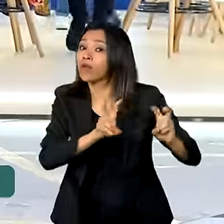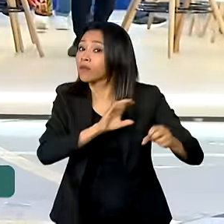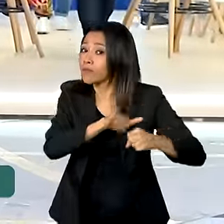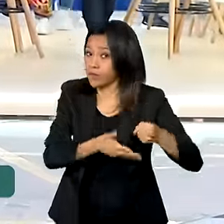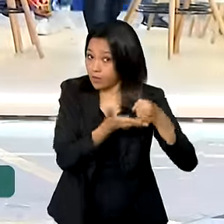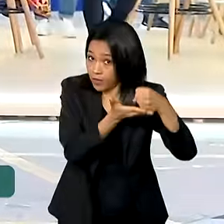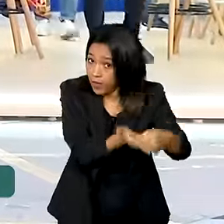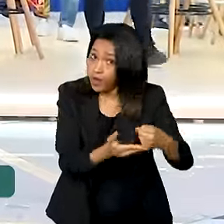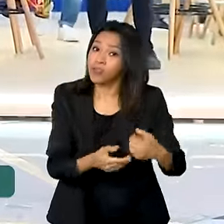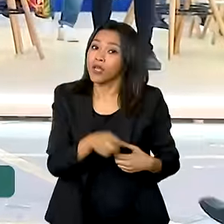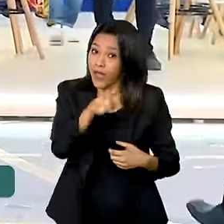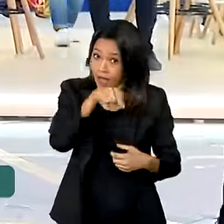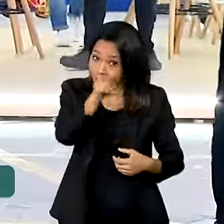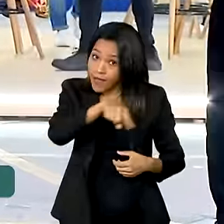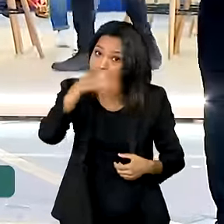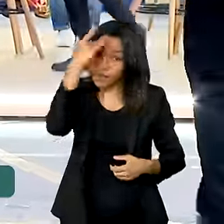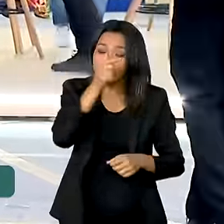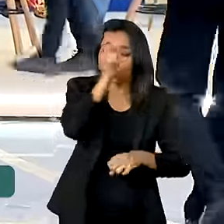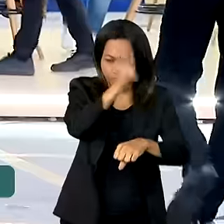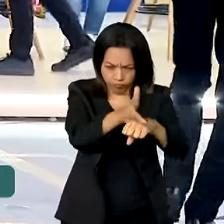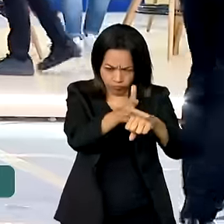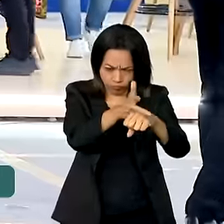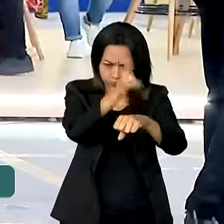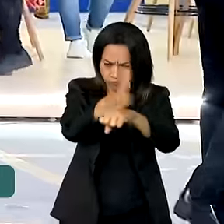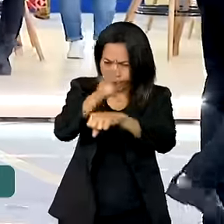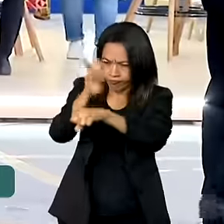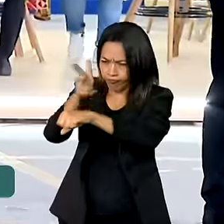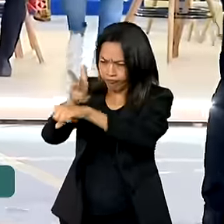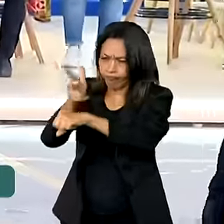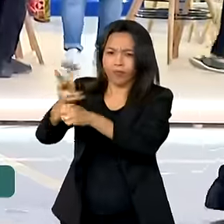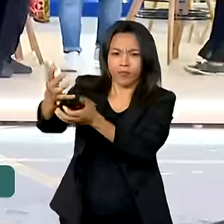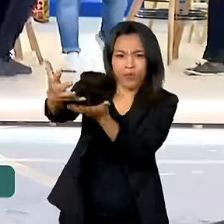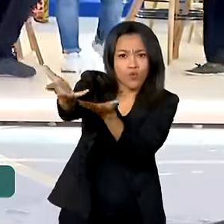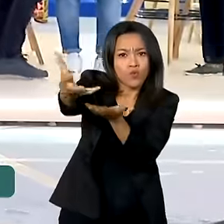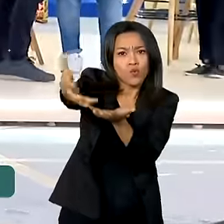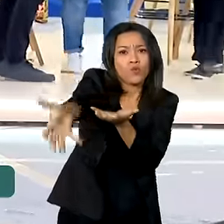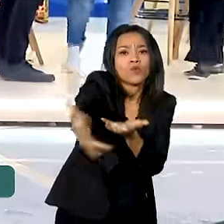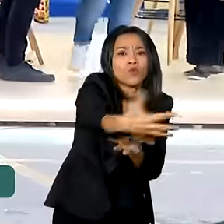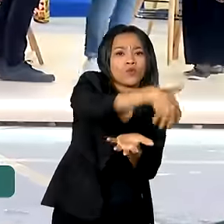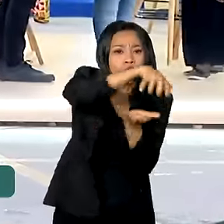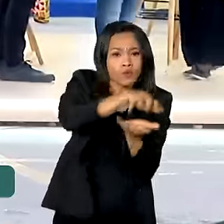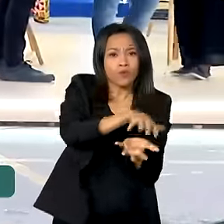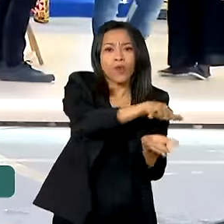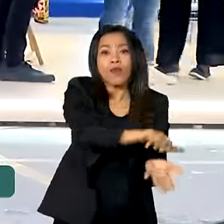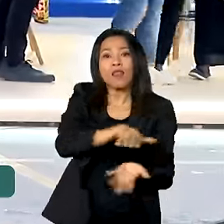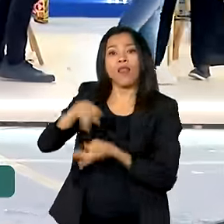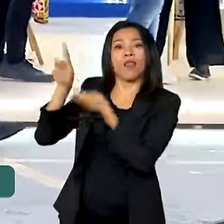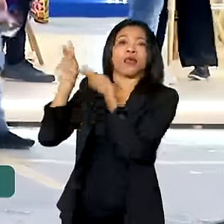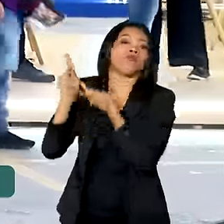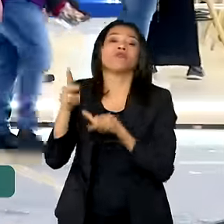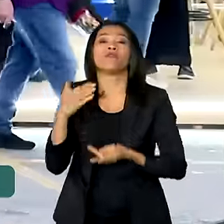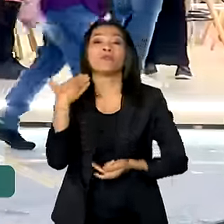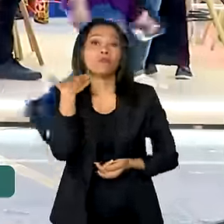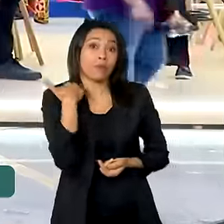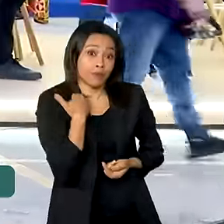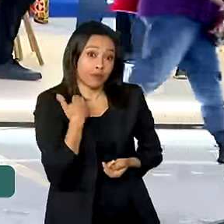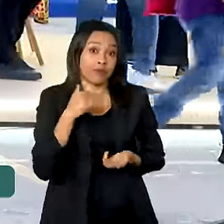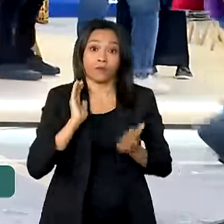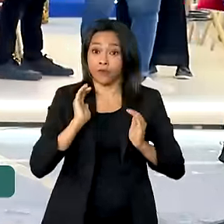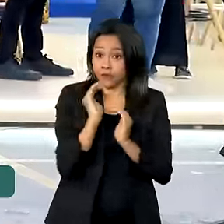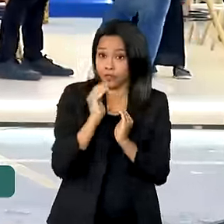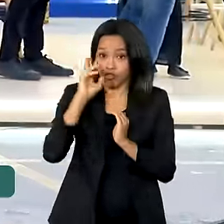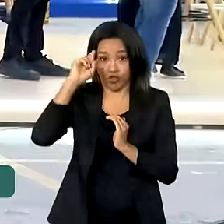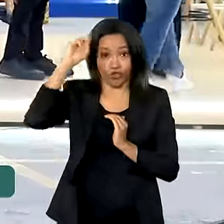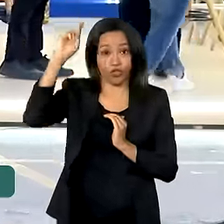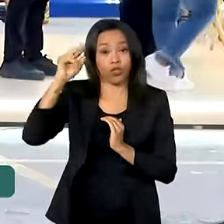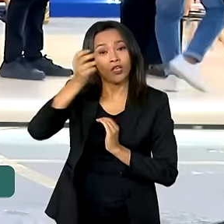Essas pessoas gravam vídeos, esse material será encaminhado para a diretoria do banco, que deve dar continuidade aí às sugestões. E em troca, as pessoas